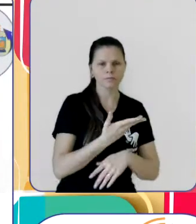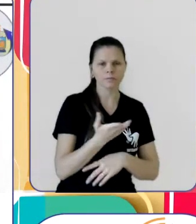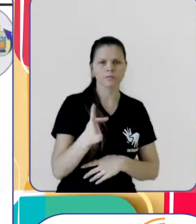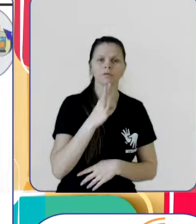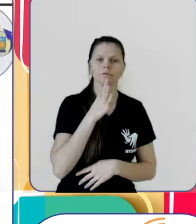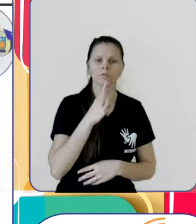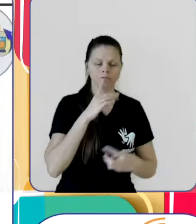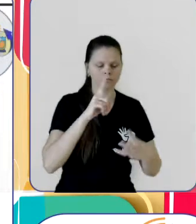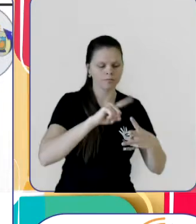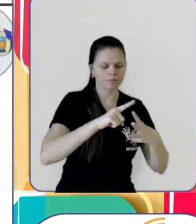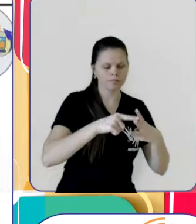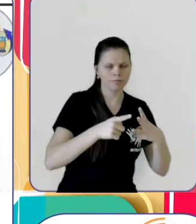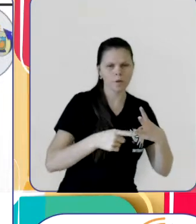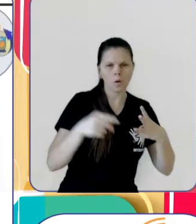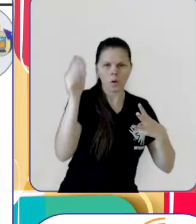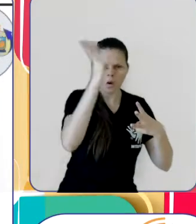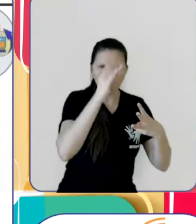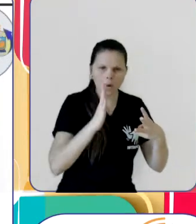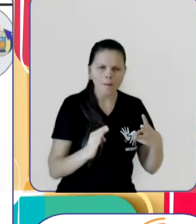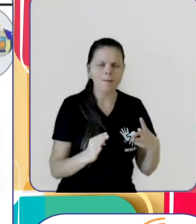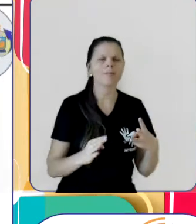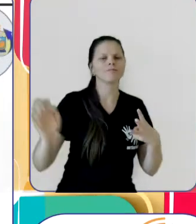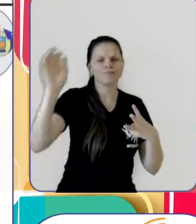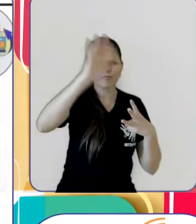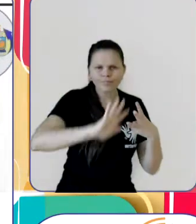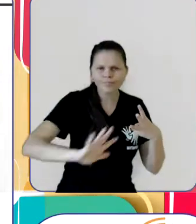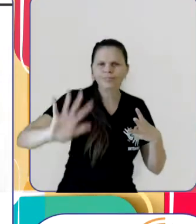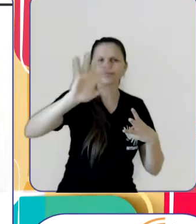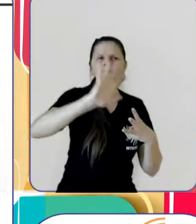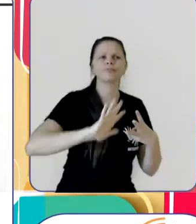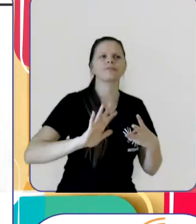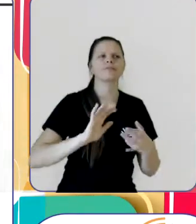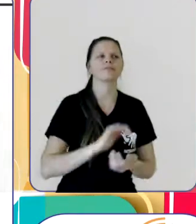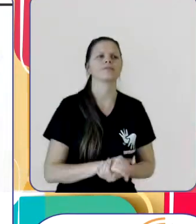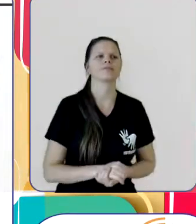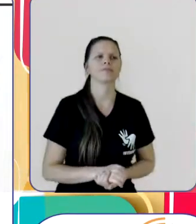de saúde em que o Brasil é referência mundial.